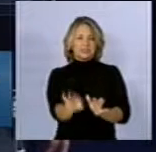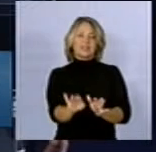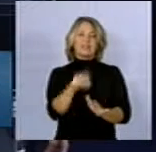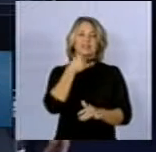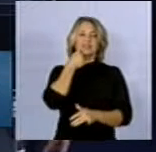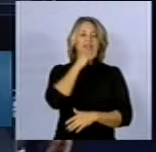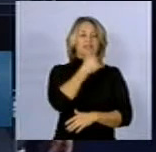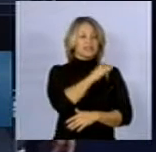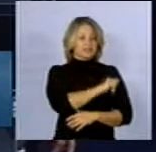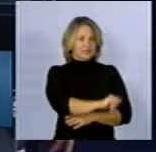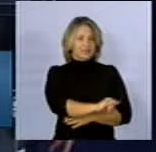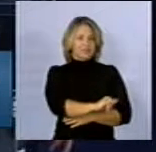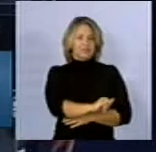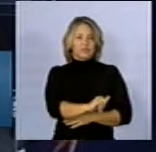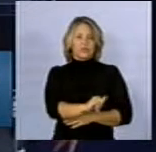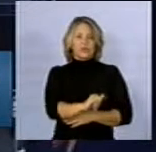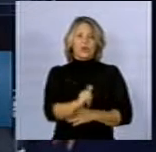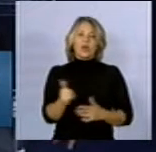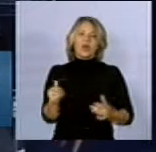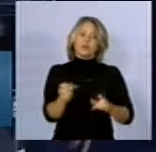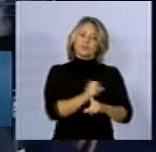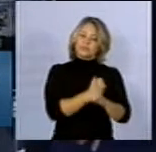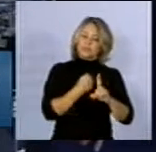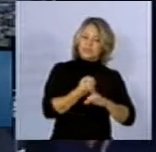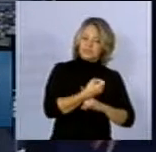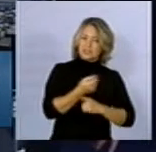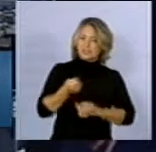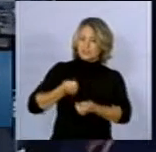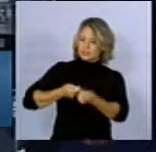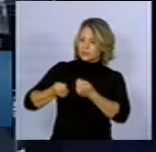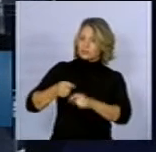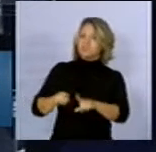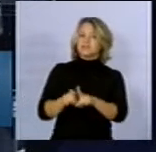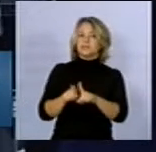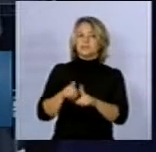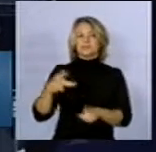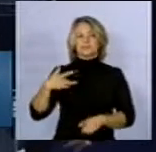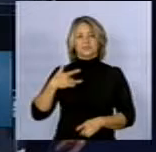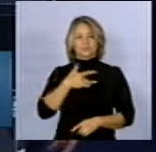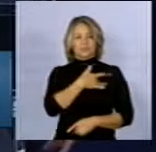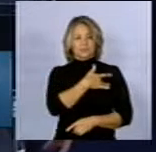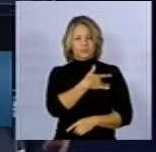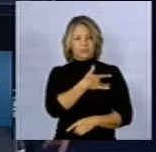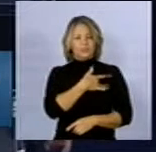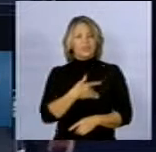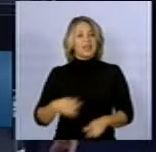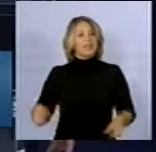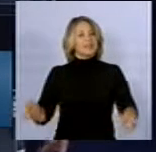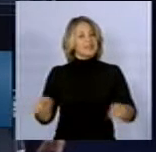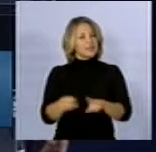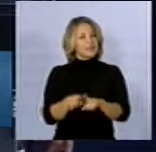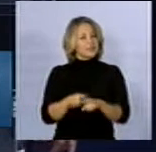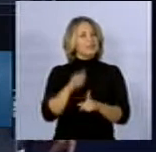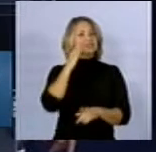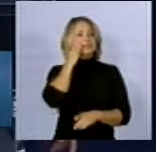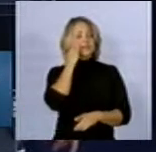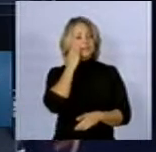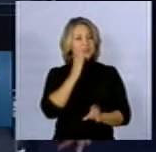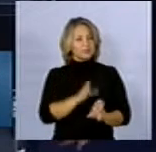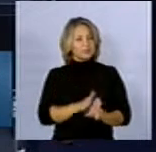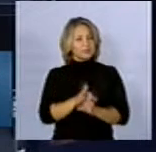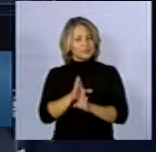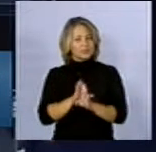eletricidade, tão sociais, econômicos e para a saúde também. E apesar destas recomendações,